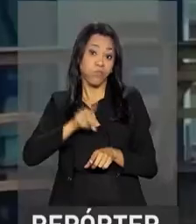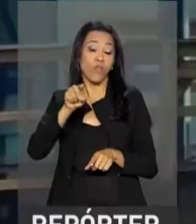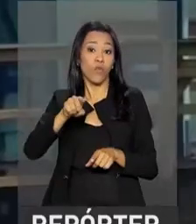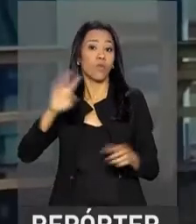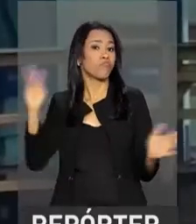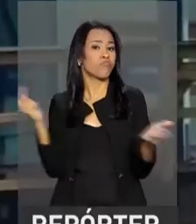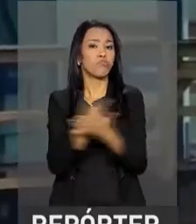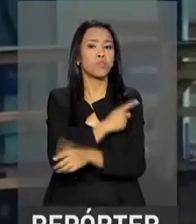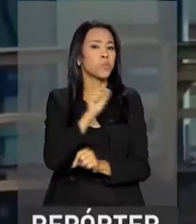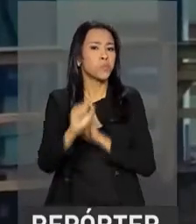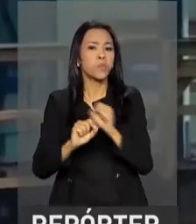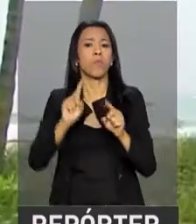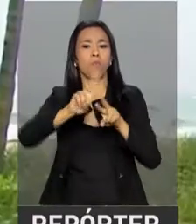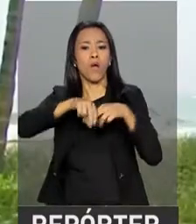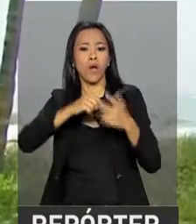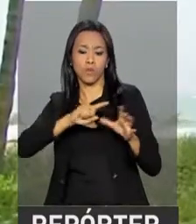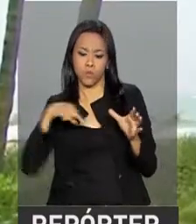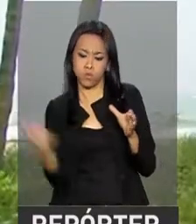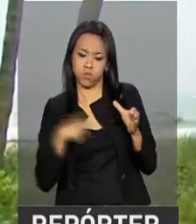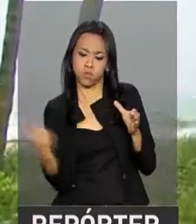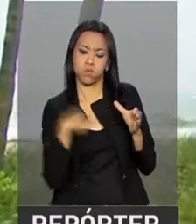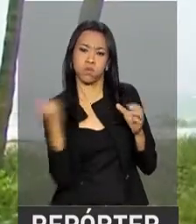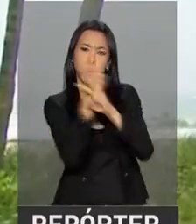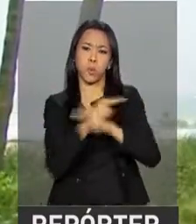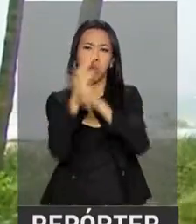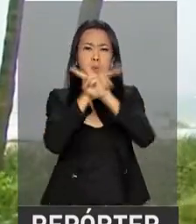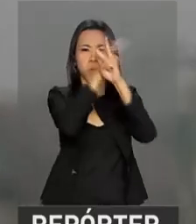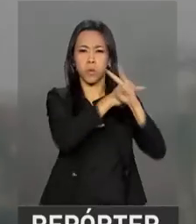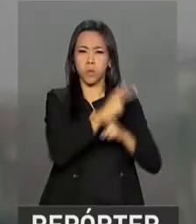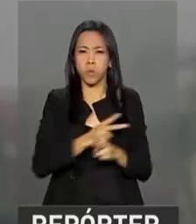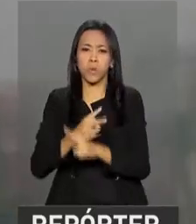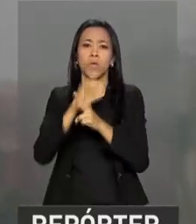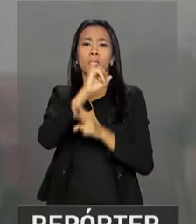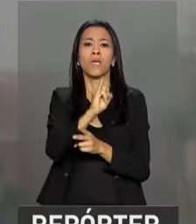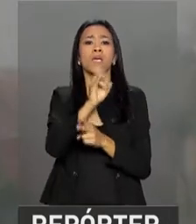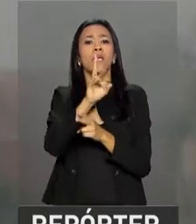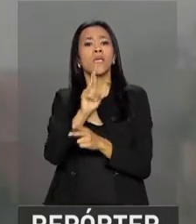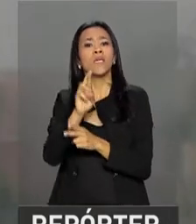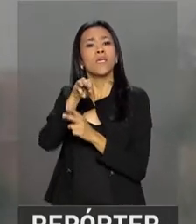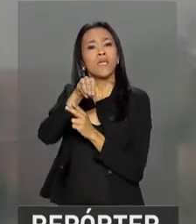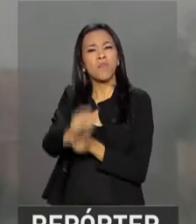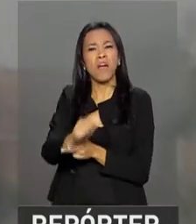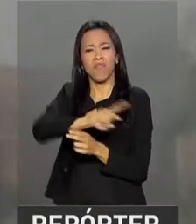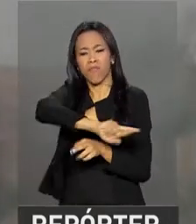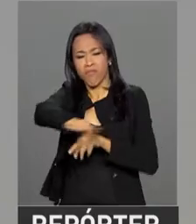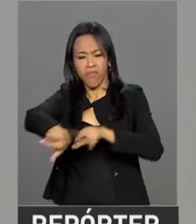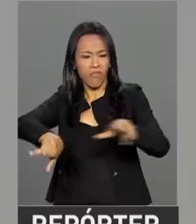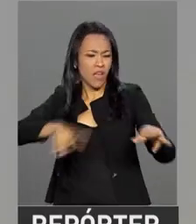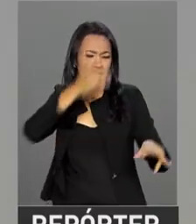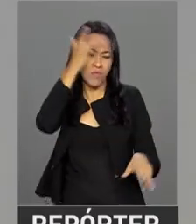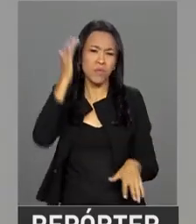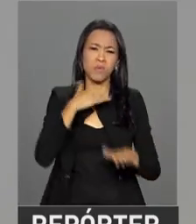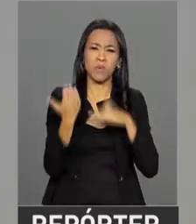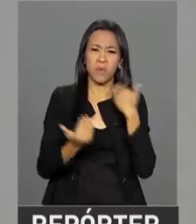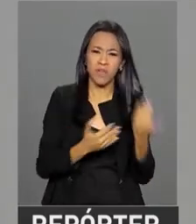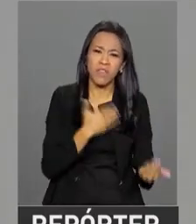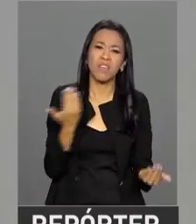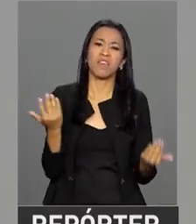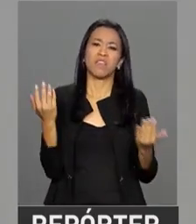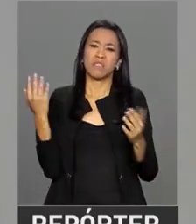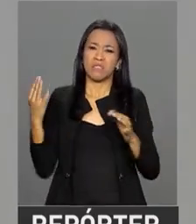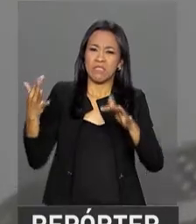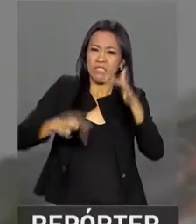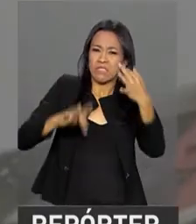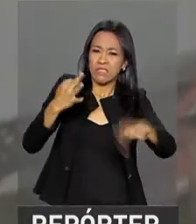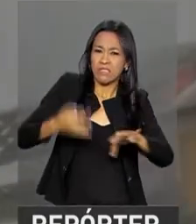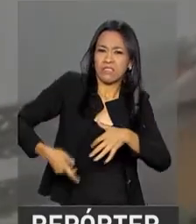dias pelo furacão Irma, que deixou aí dezenas de mortos e de feridos e também um rastro de destruição